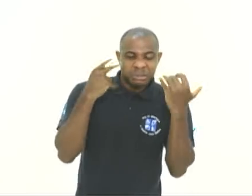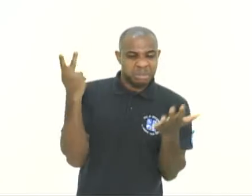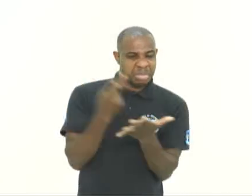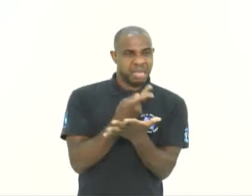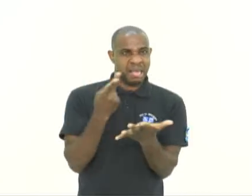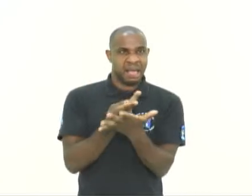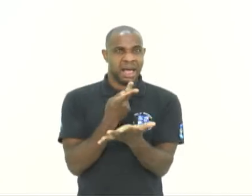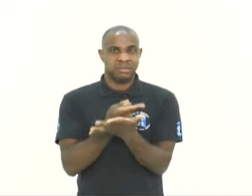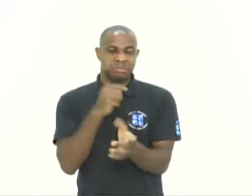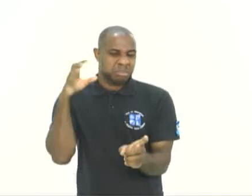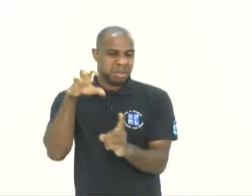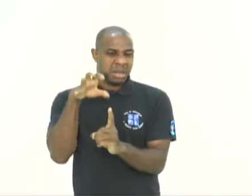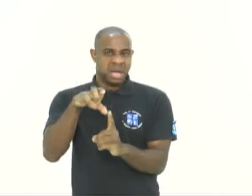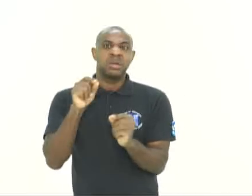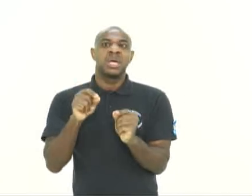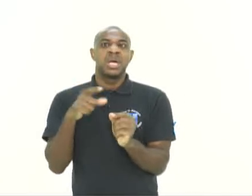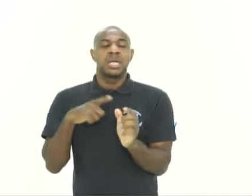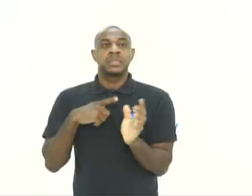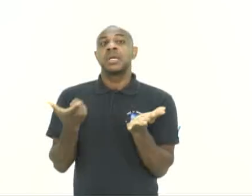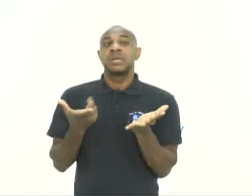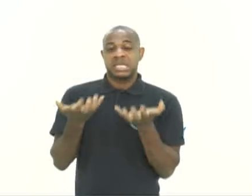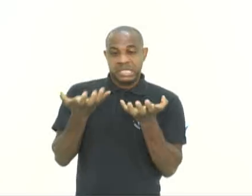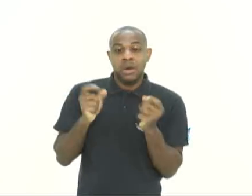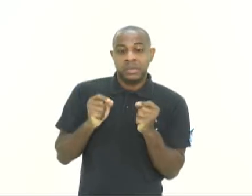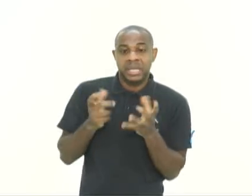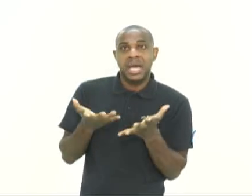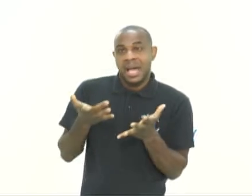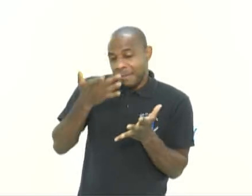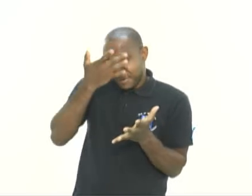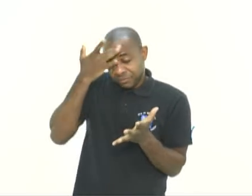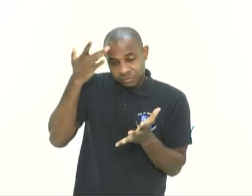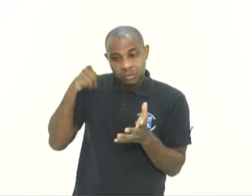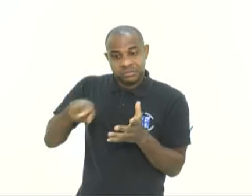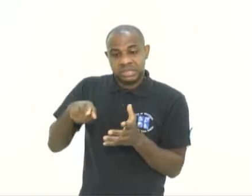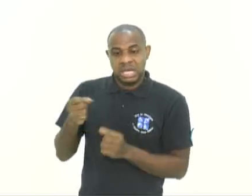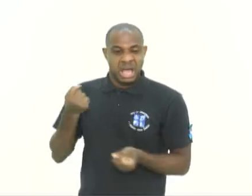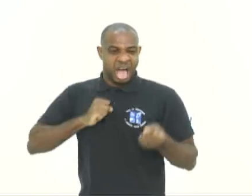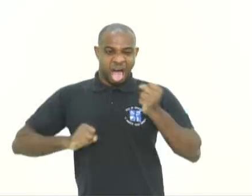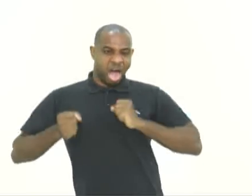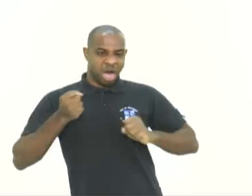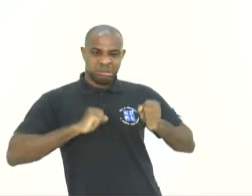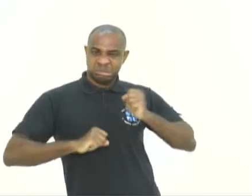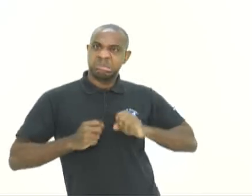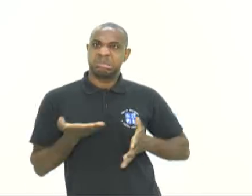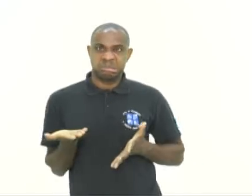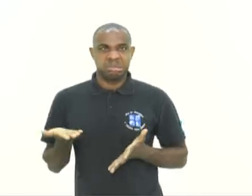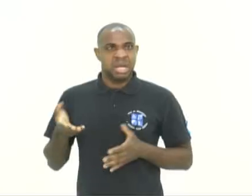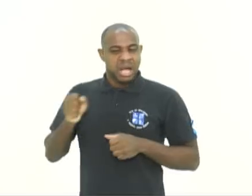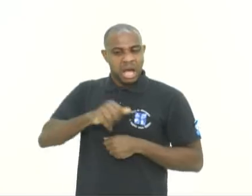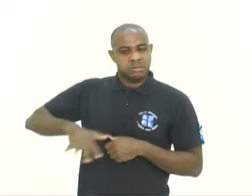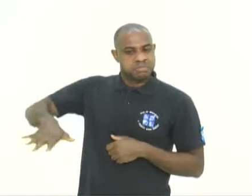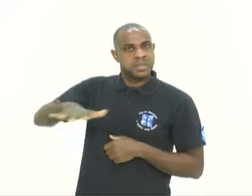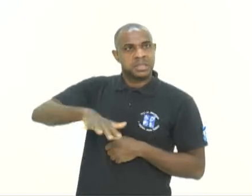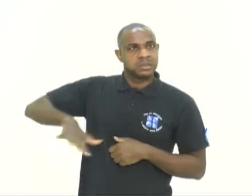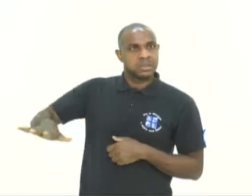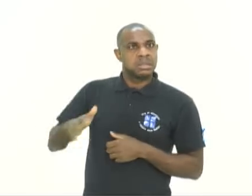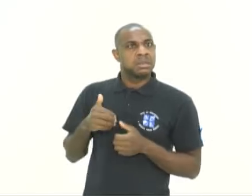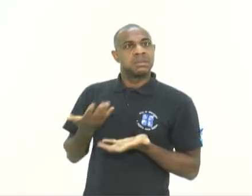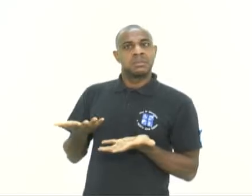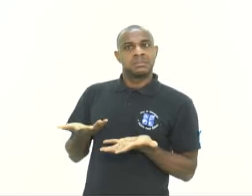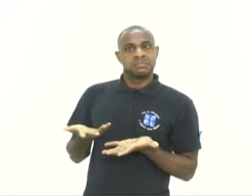manipulada simplesmente com o propósito de causar pânico ou revolta, com vistas a beneficiar um